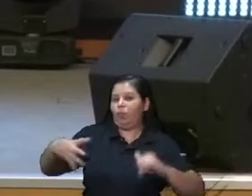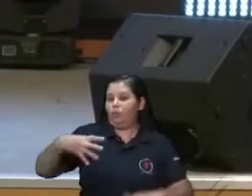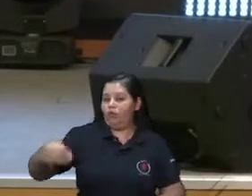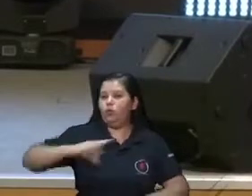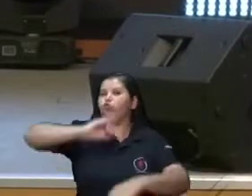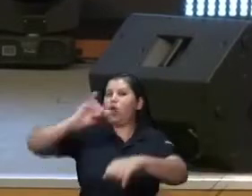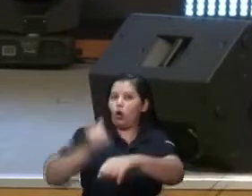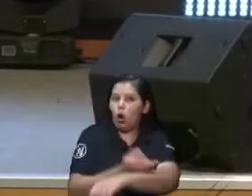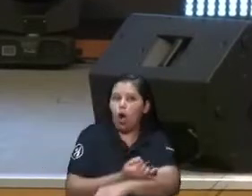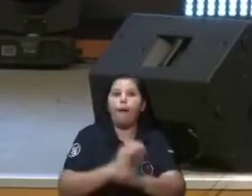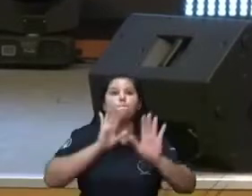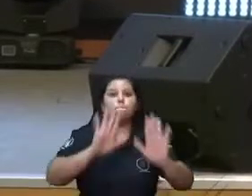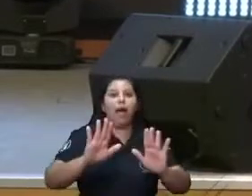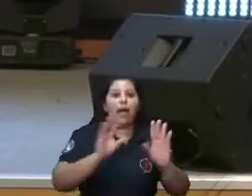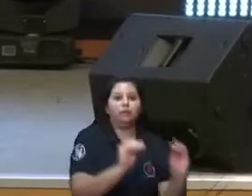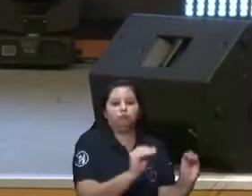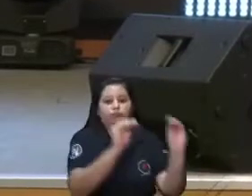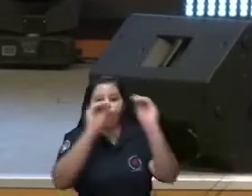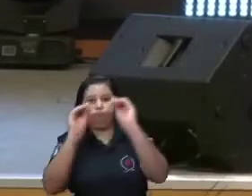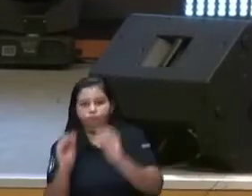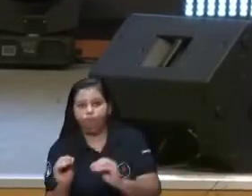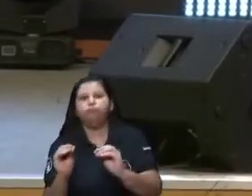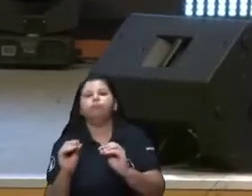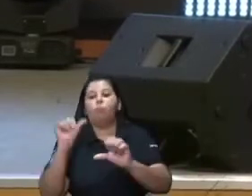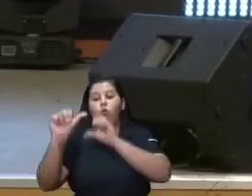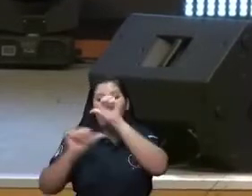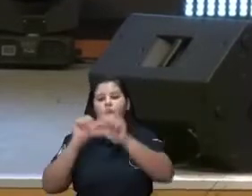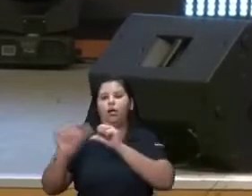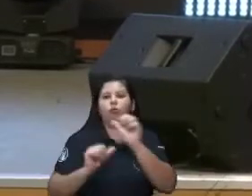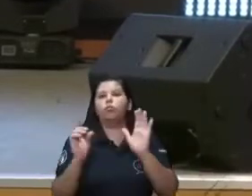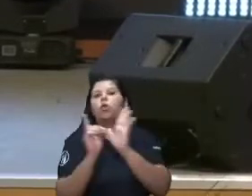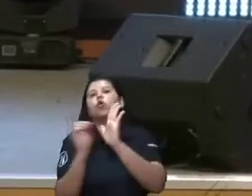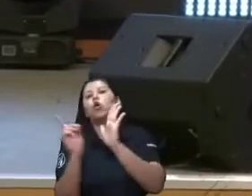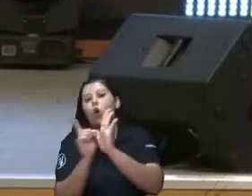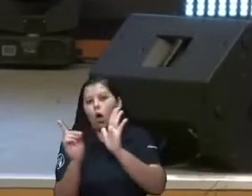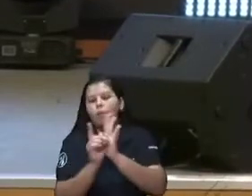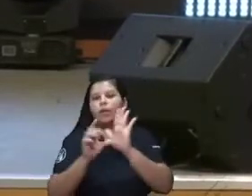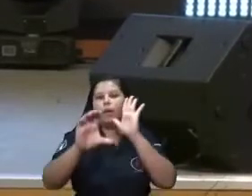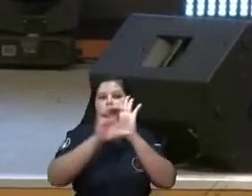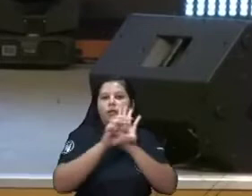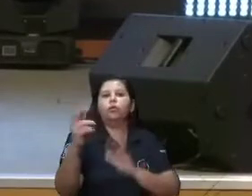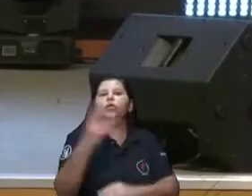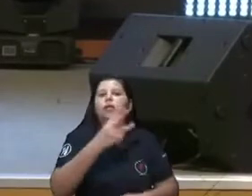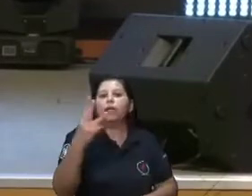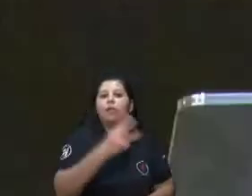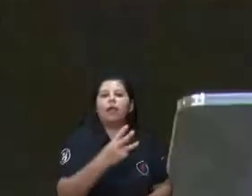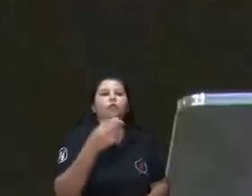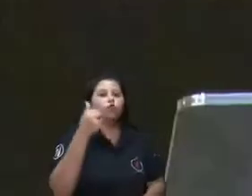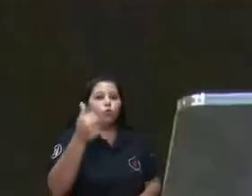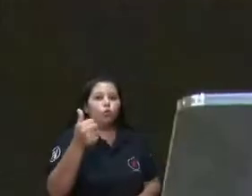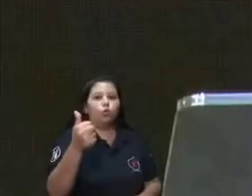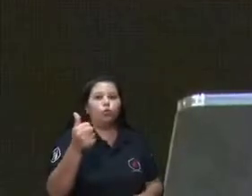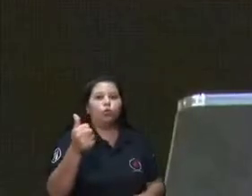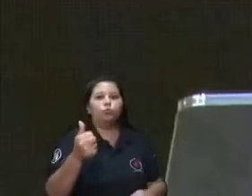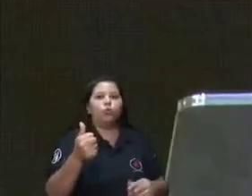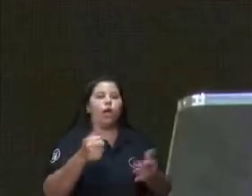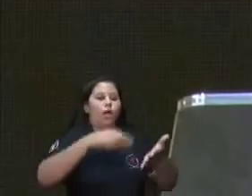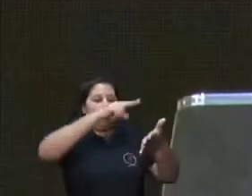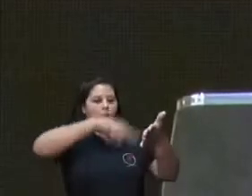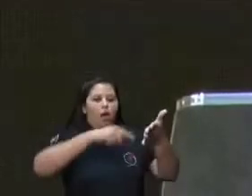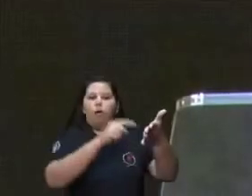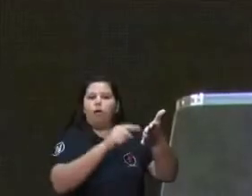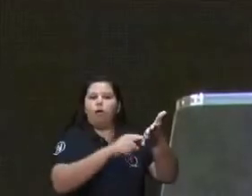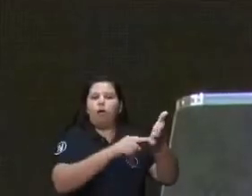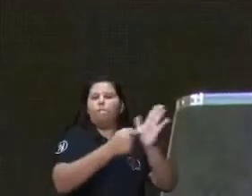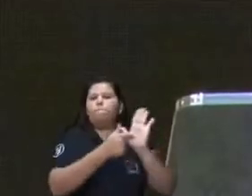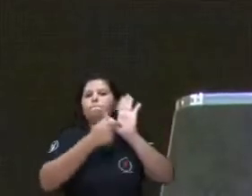Mas em Deuteronômio 33, 1, a Bíblia diz assim: esta, porém,